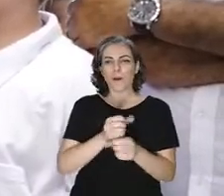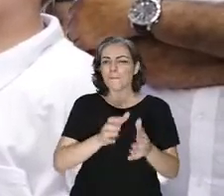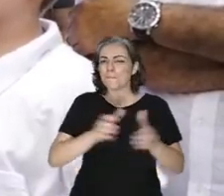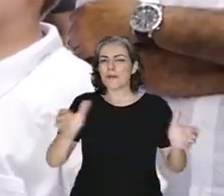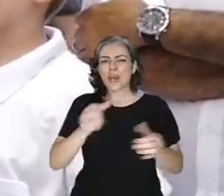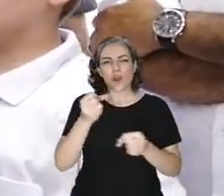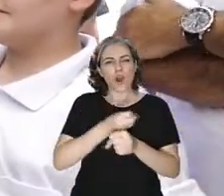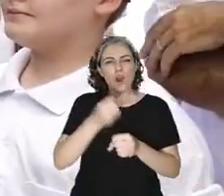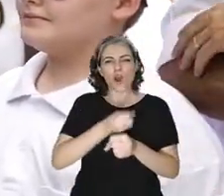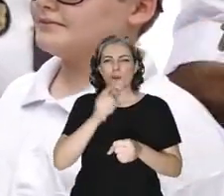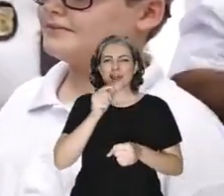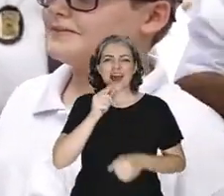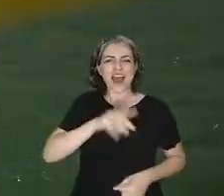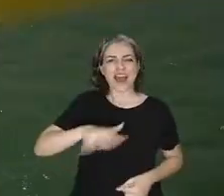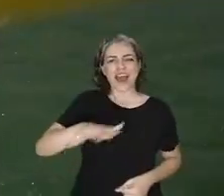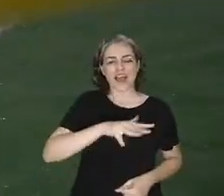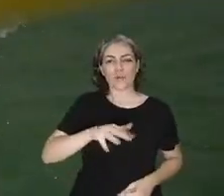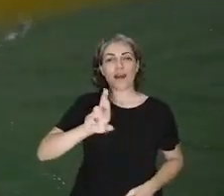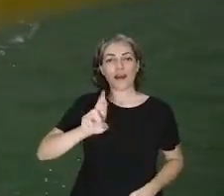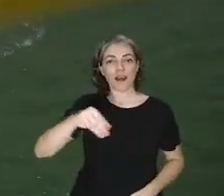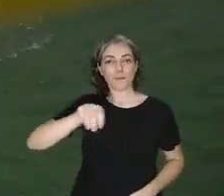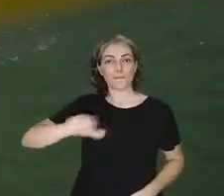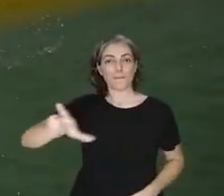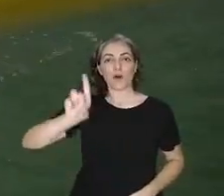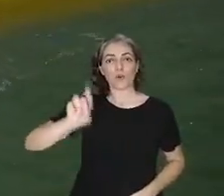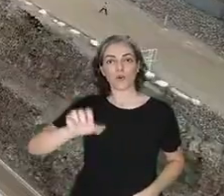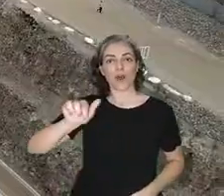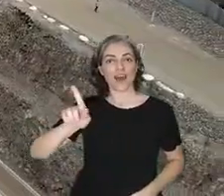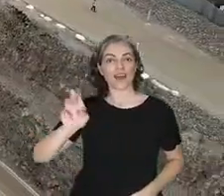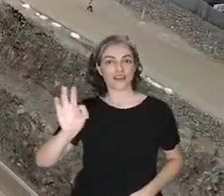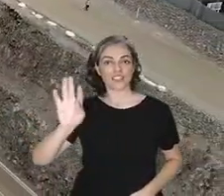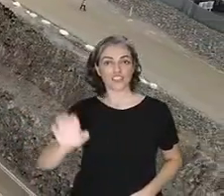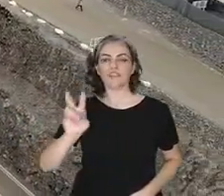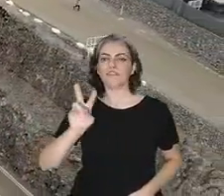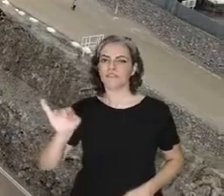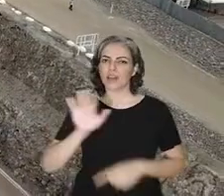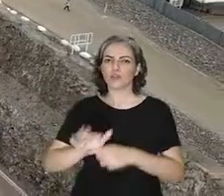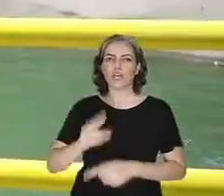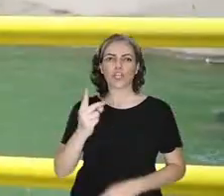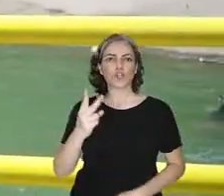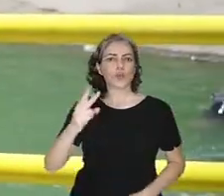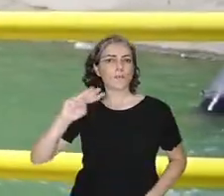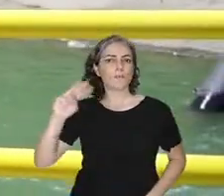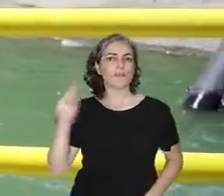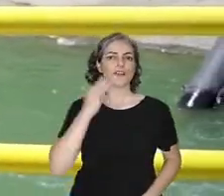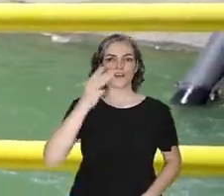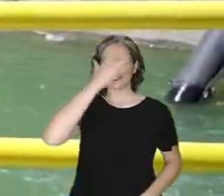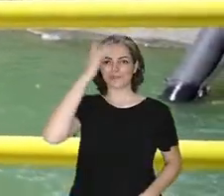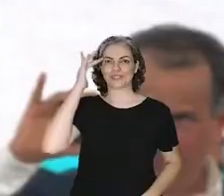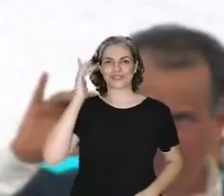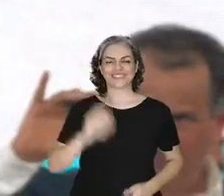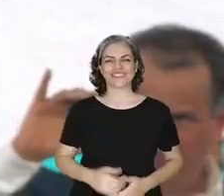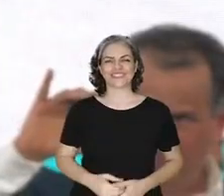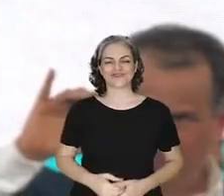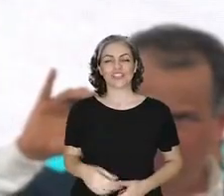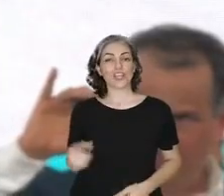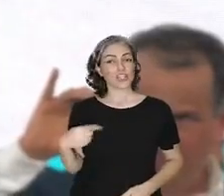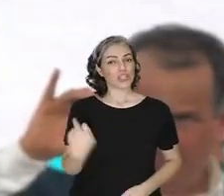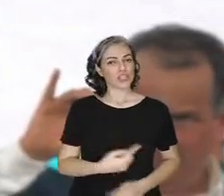maior obra de infraestrutura hídrica da região o ramal do Agreste que vai beneficiar 2 milhões de brasileiros